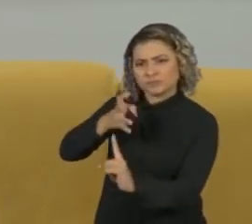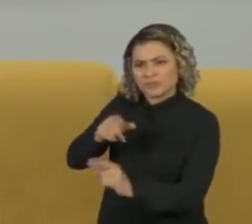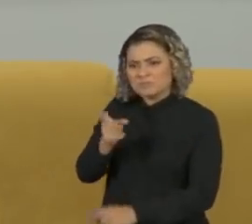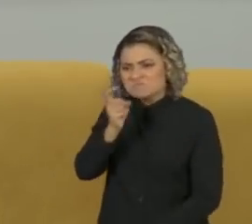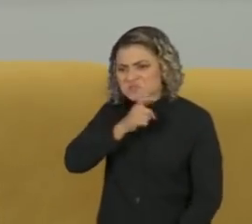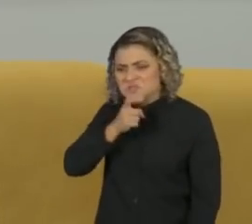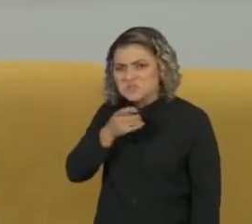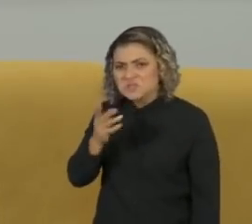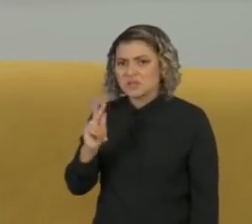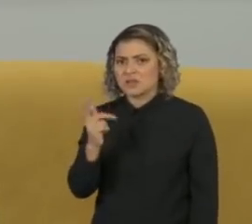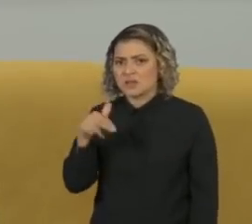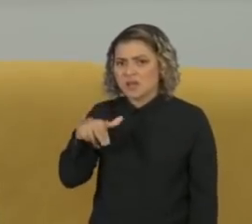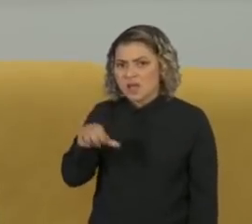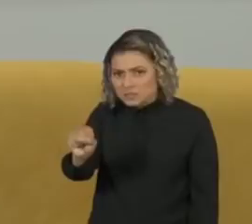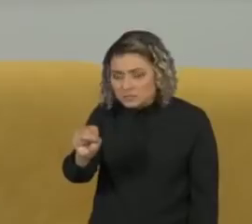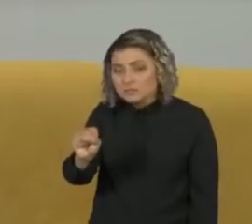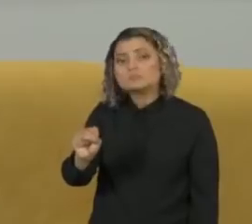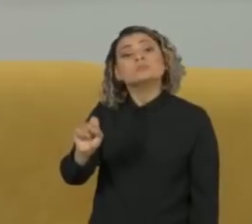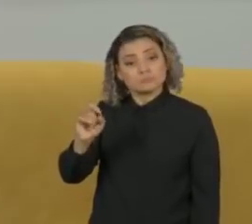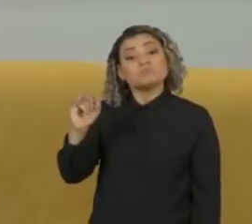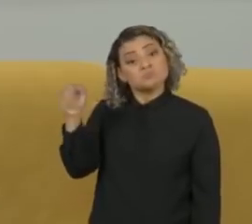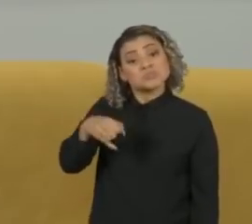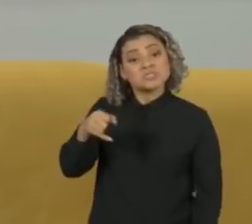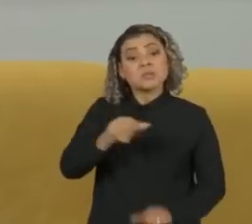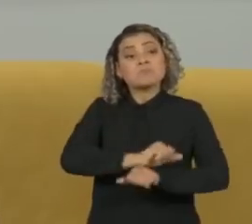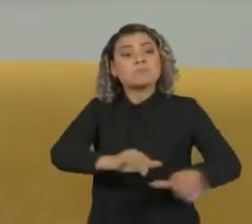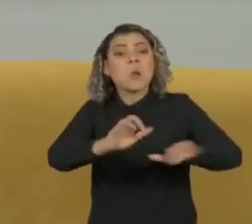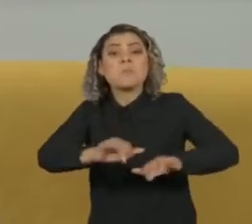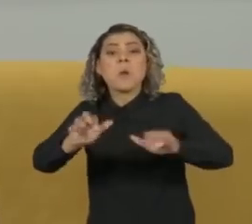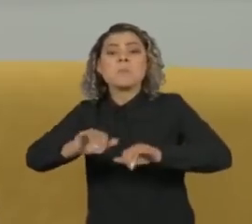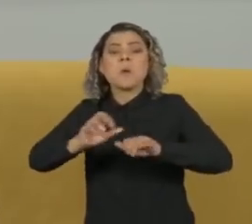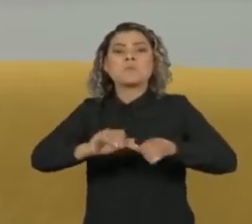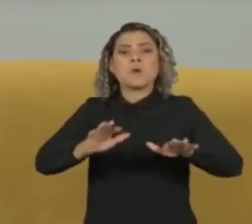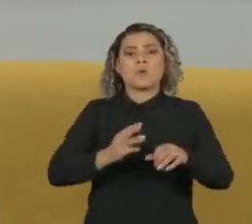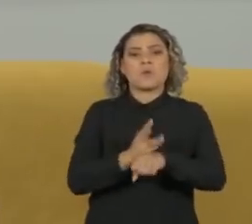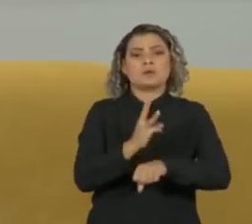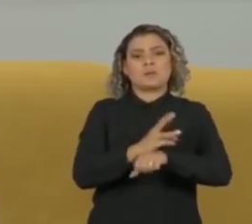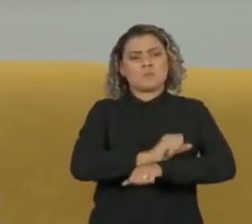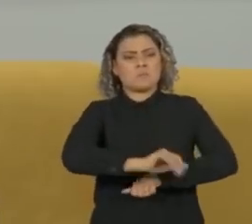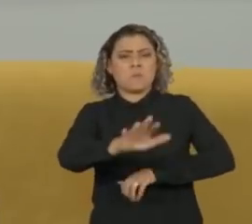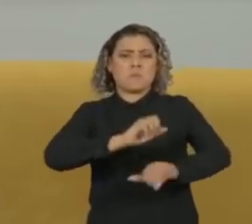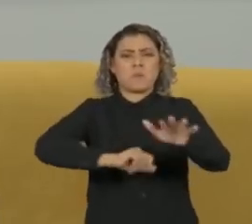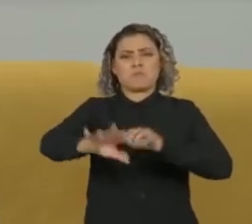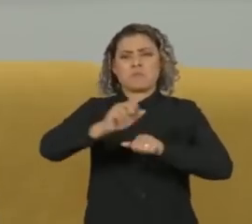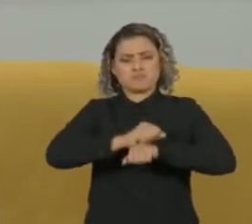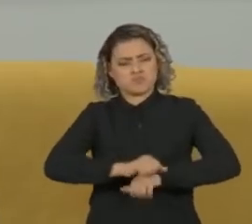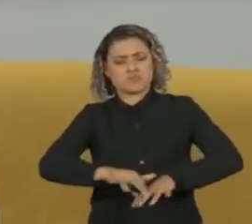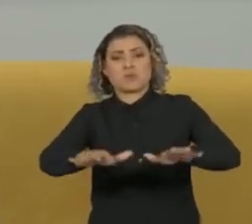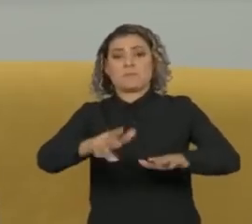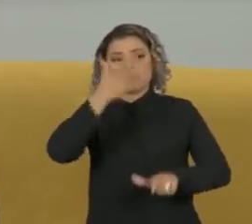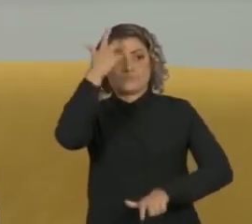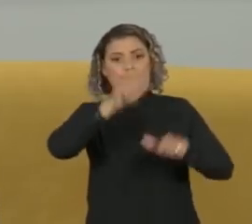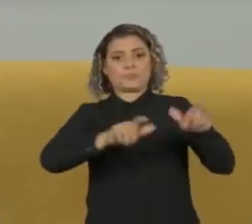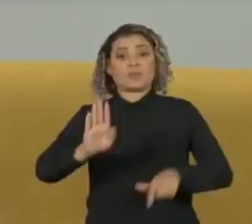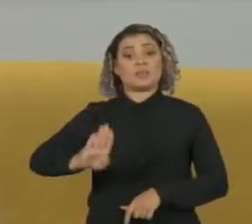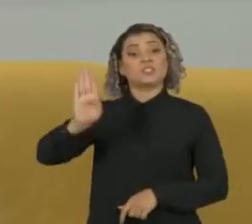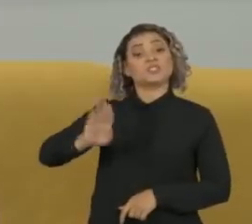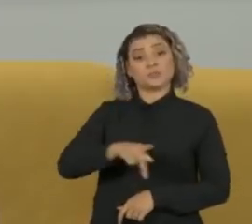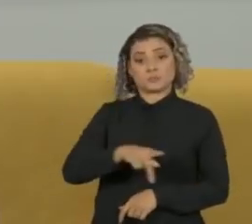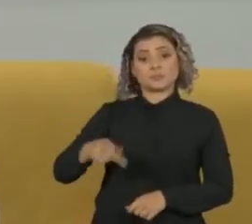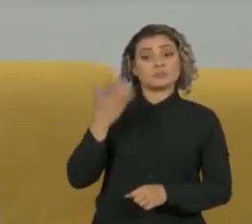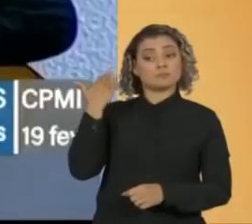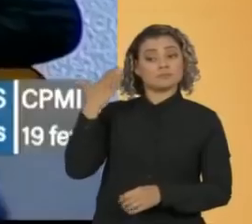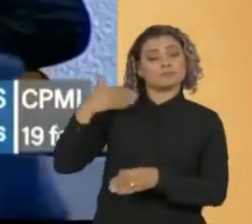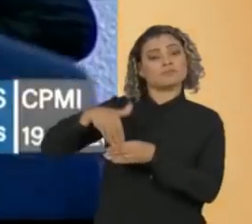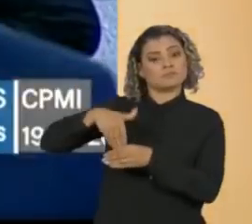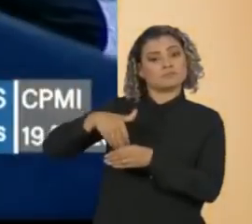news, presta depoimento à comissão e afirma disparos de mensagens de WhatsApp em massa para vários candidatos à presidência na última